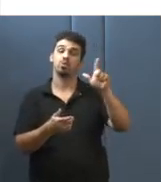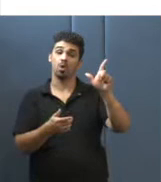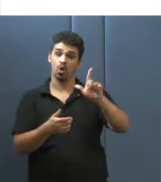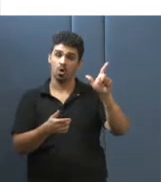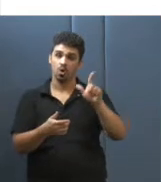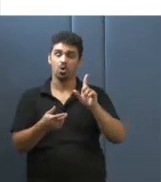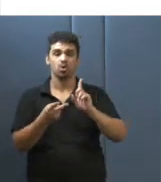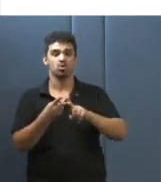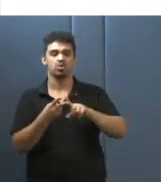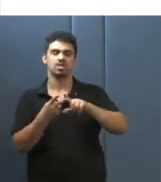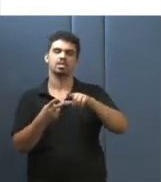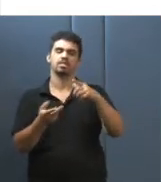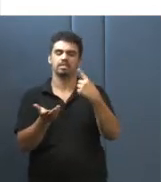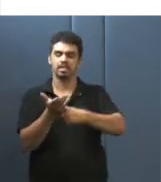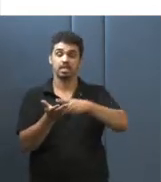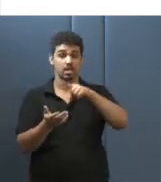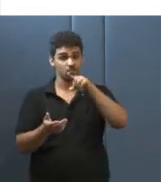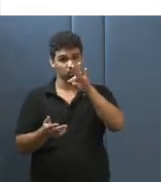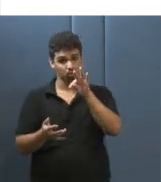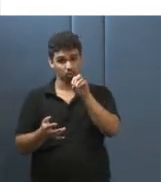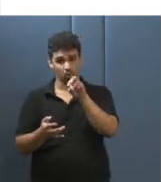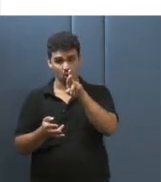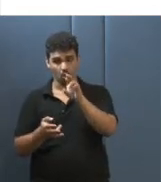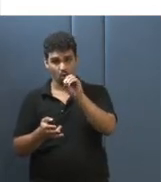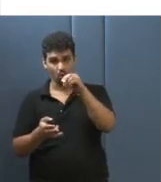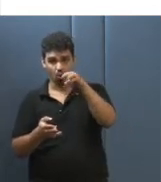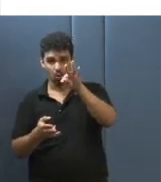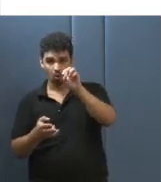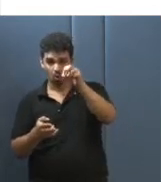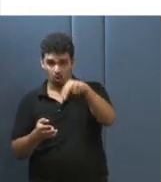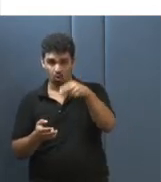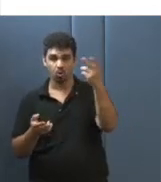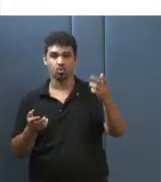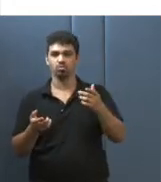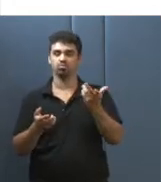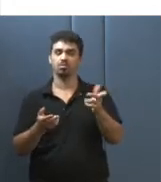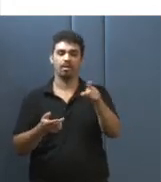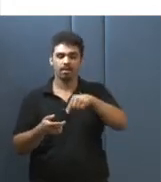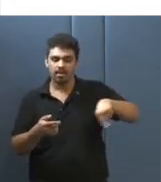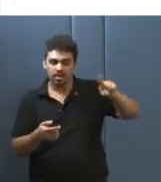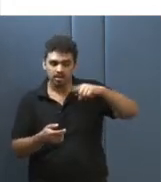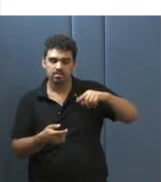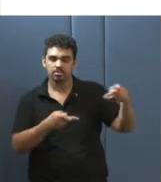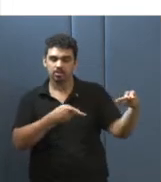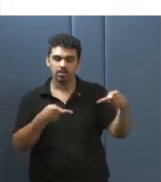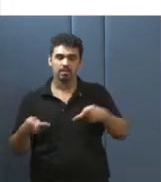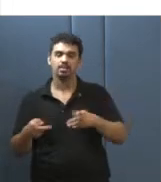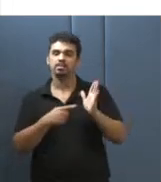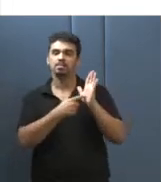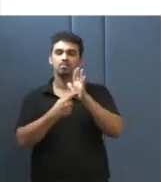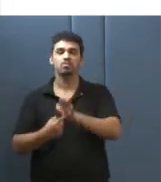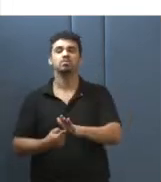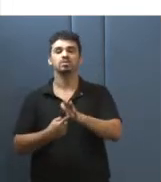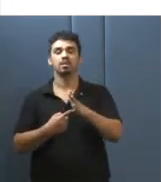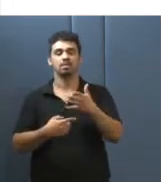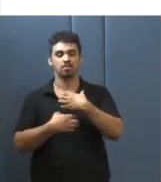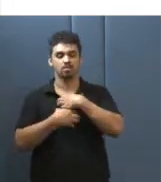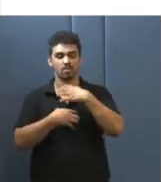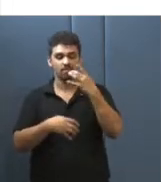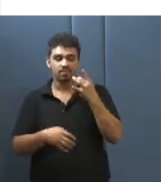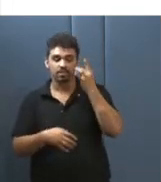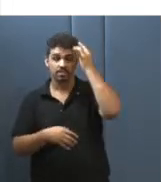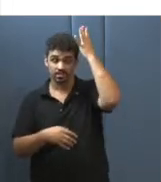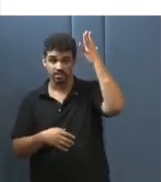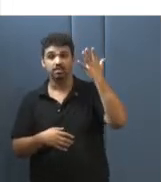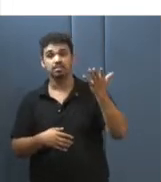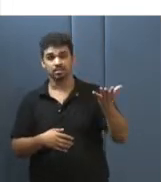Toronto, todos eles com o fim de trazer algum esquema que permitisse trazer certa facilidade e homogeneização